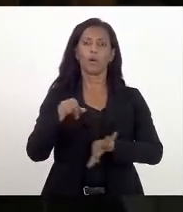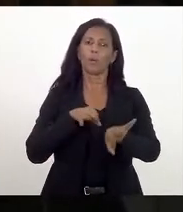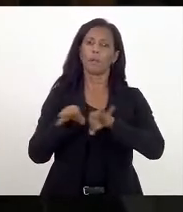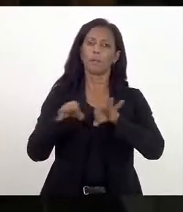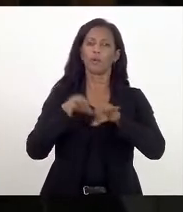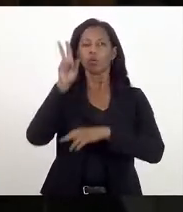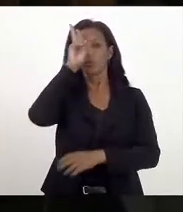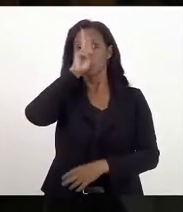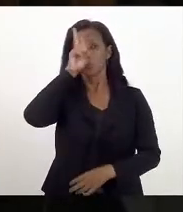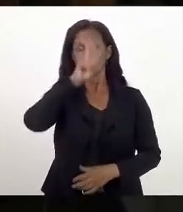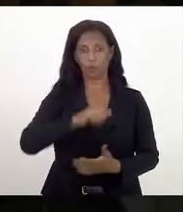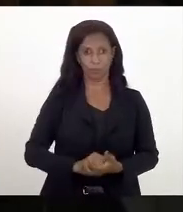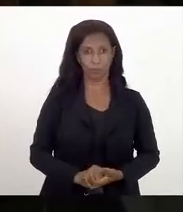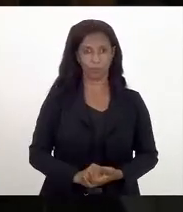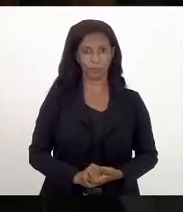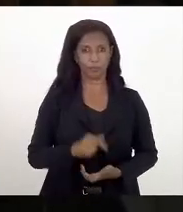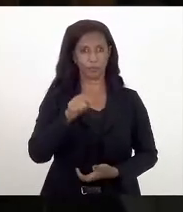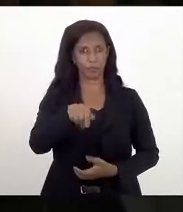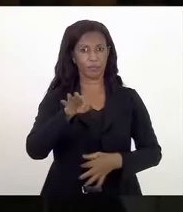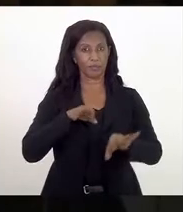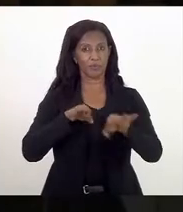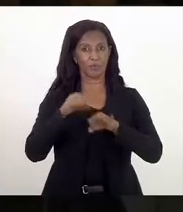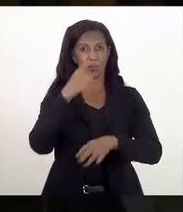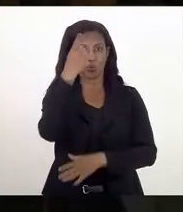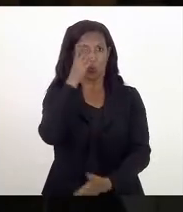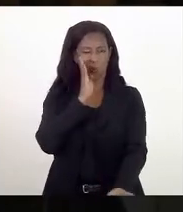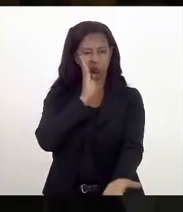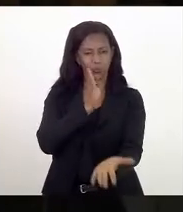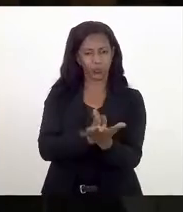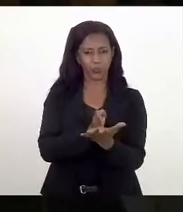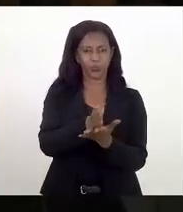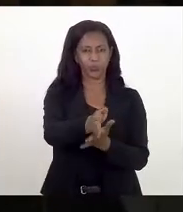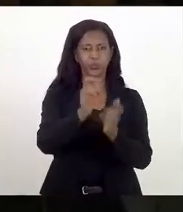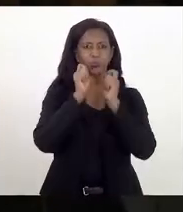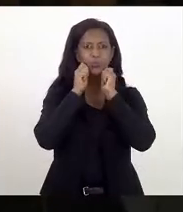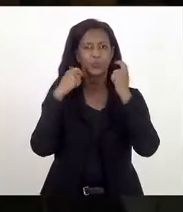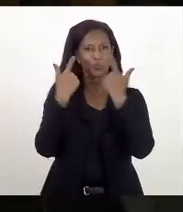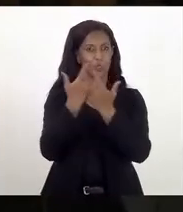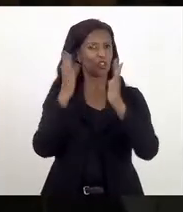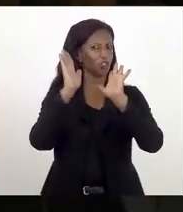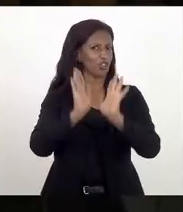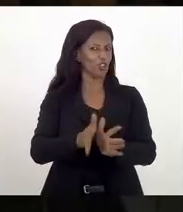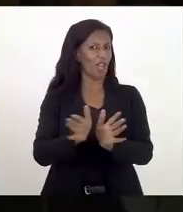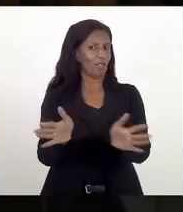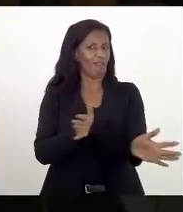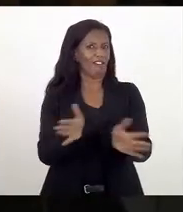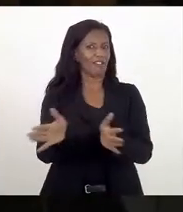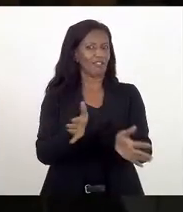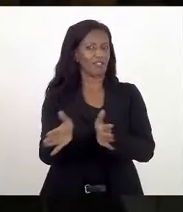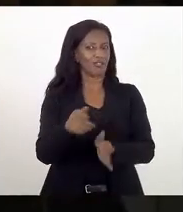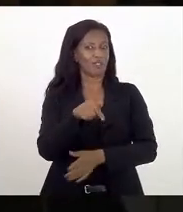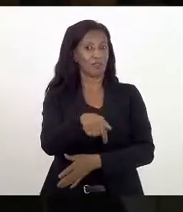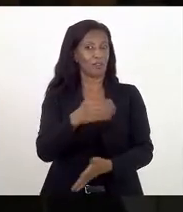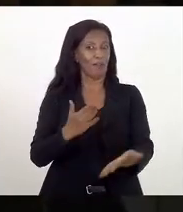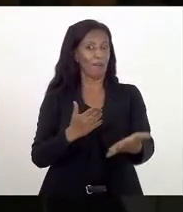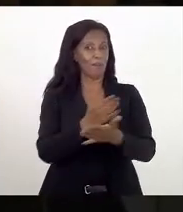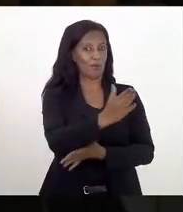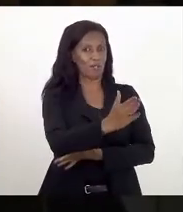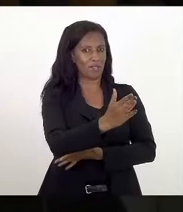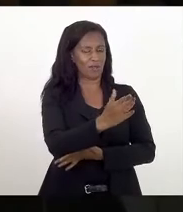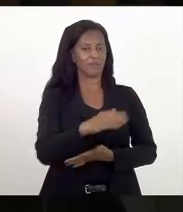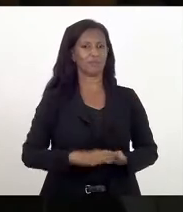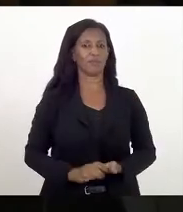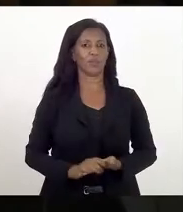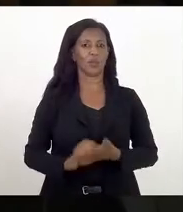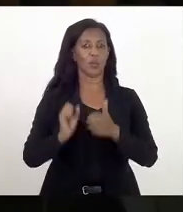histórico, esse projeto só pode ter um destino. Aqui na Assembleia já teve destino muito bem articulado, que foi a sua aprovação unânime.